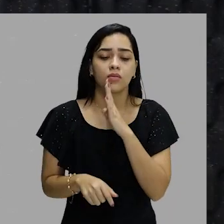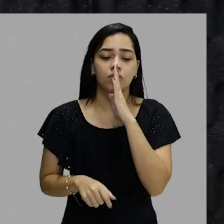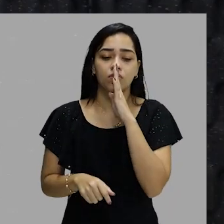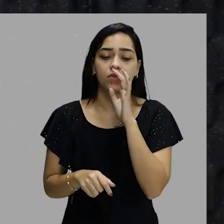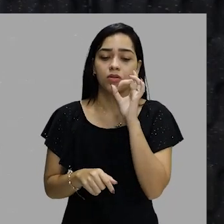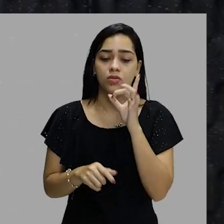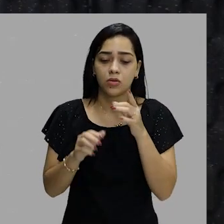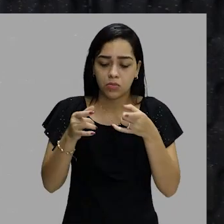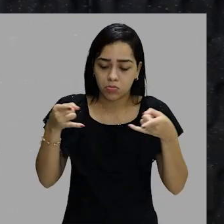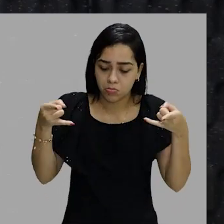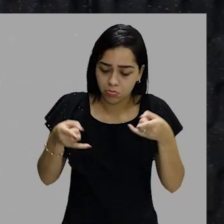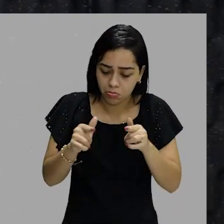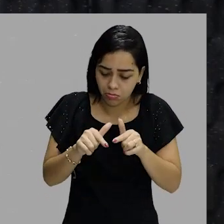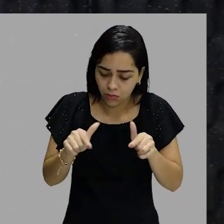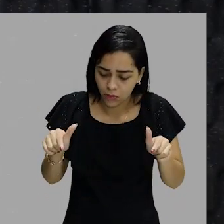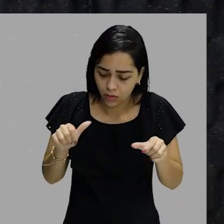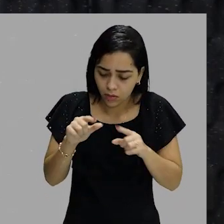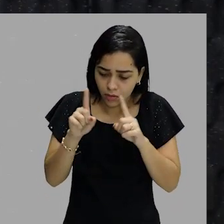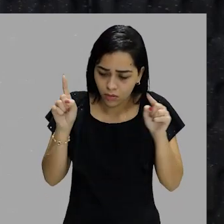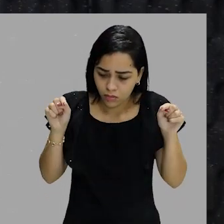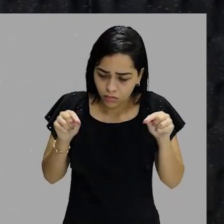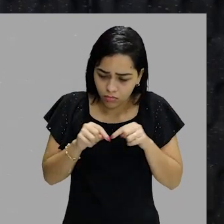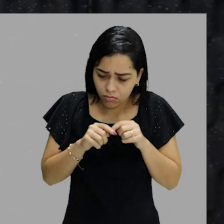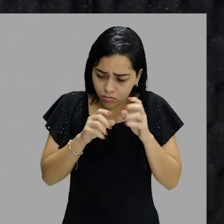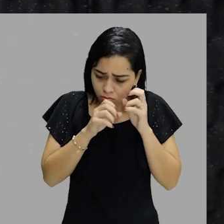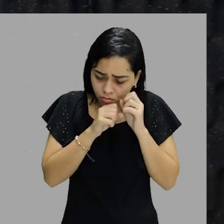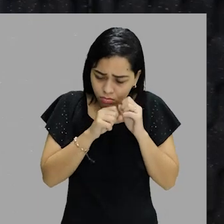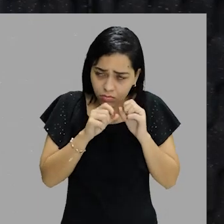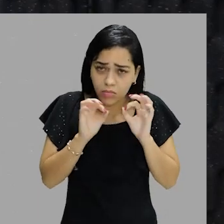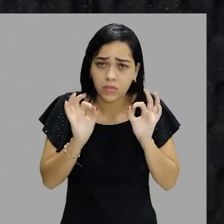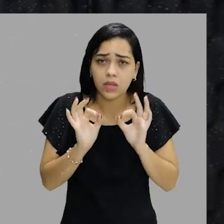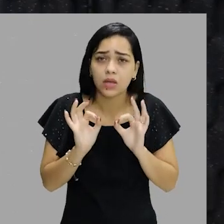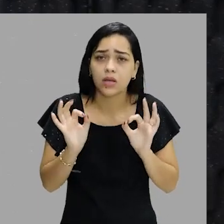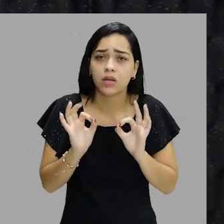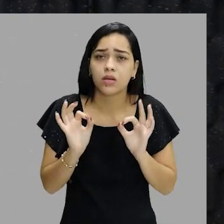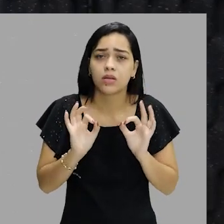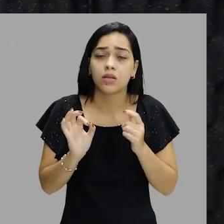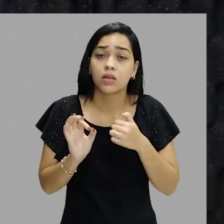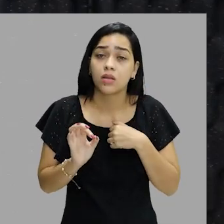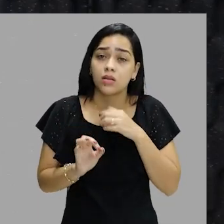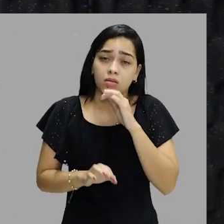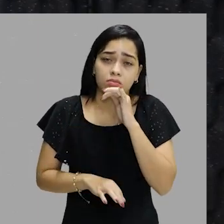Só o leito deserto, a sala muda, amorosa visão, mulher dos sonhos. Eu sou tão